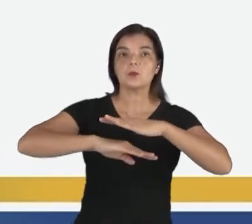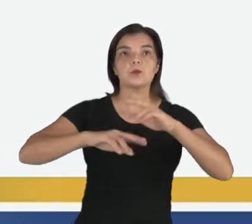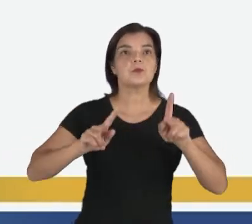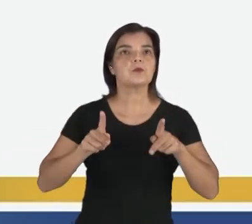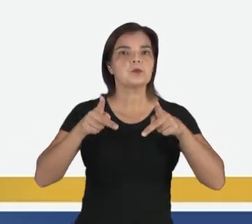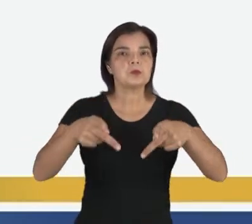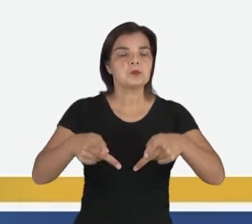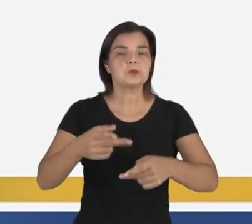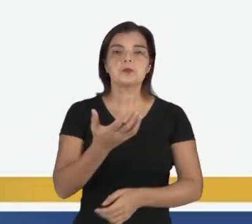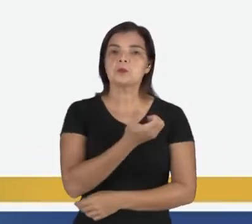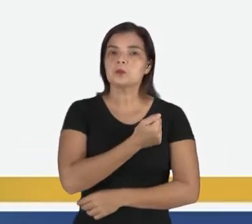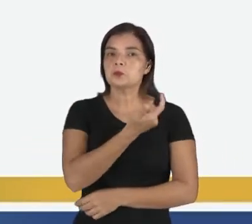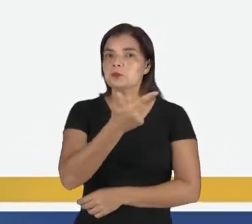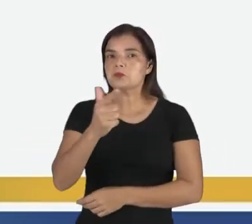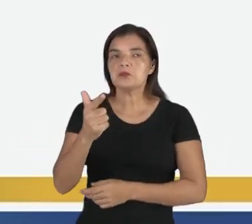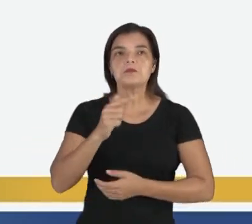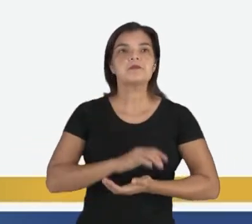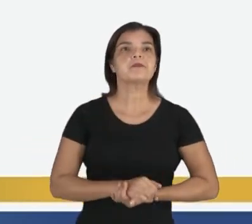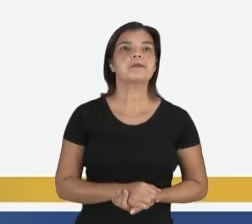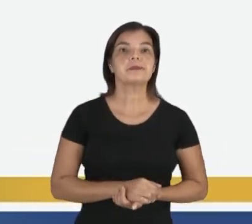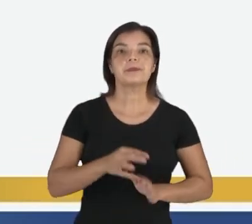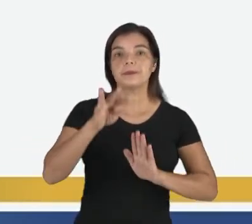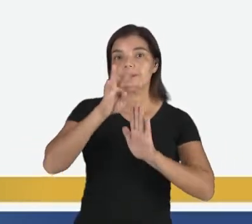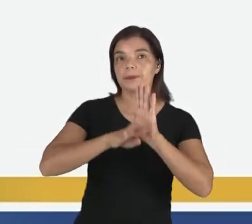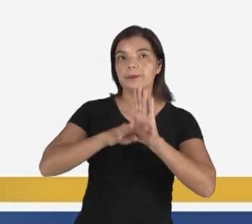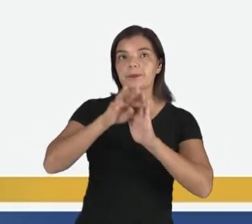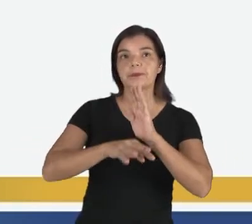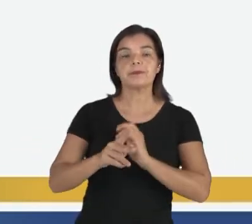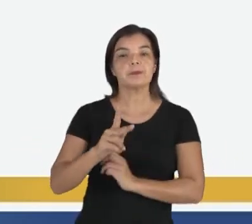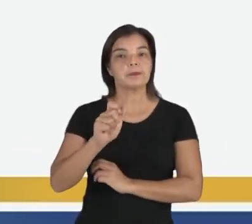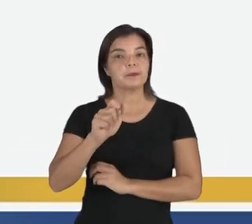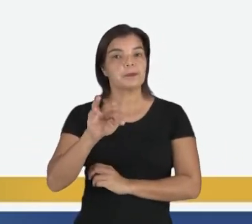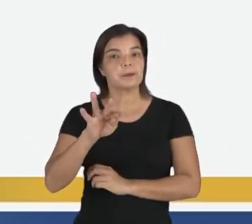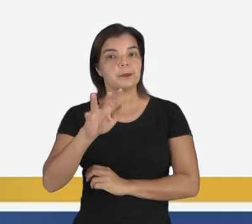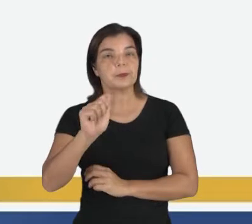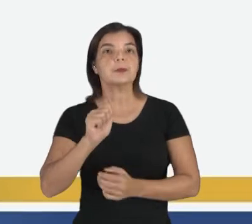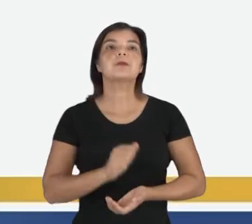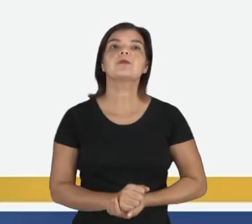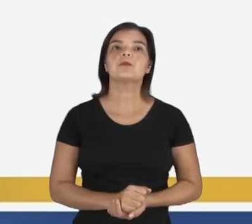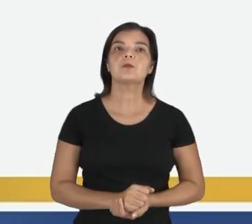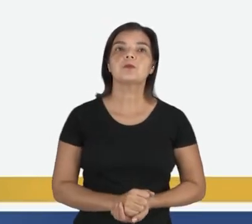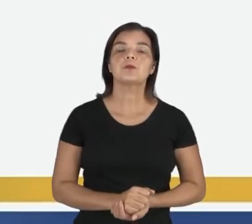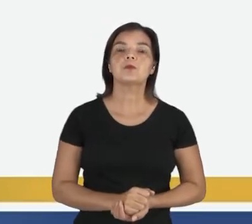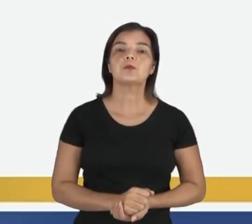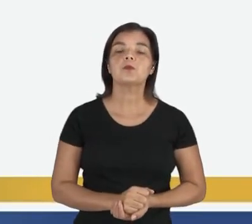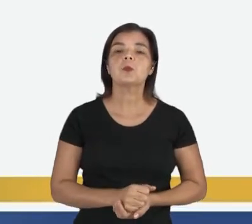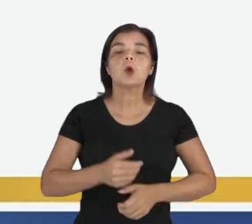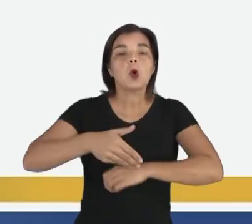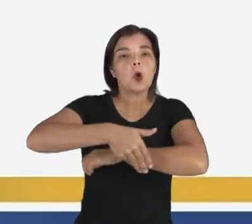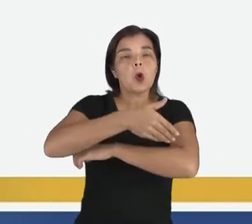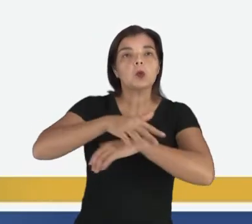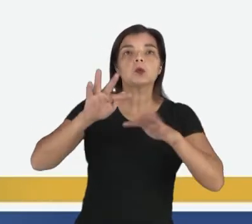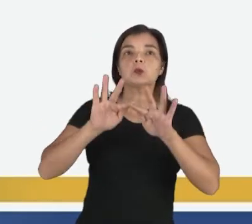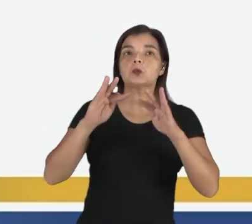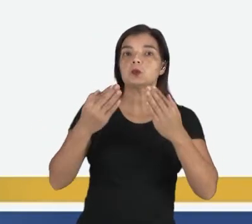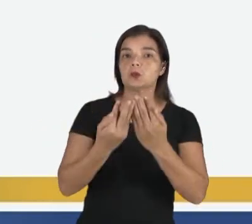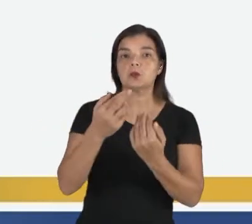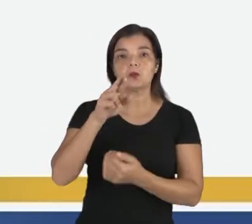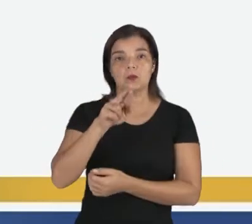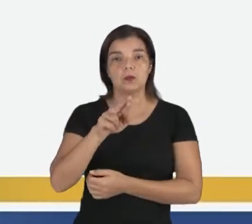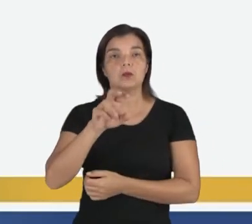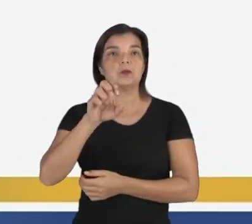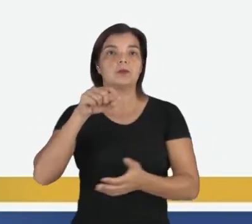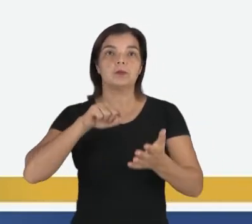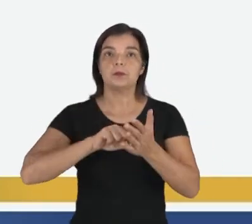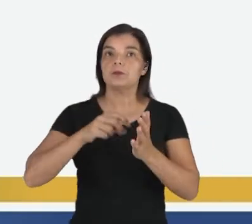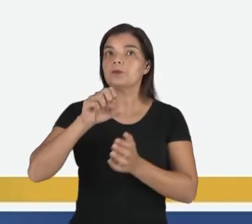da ponte, sem número, texto de Kátia Causavara. O endereço das famílias